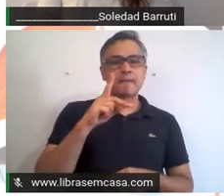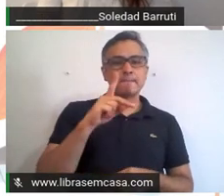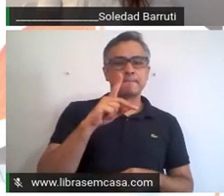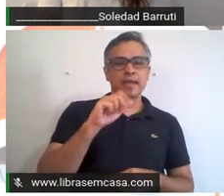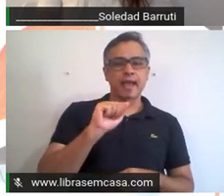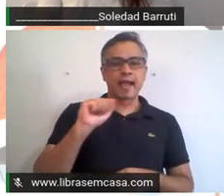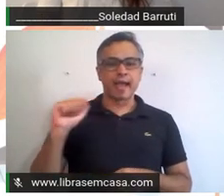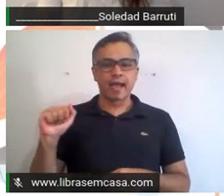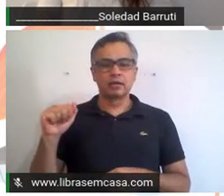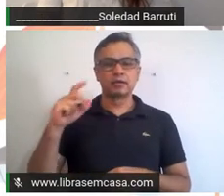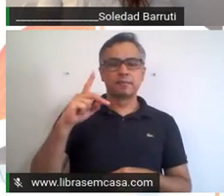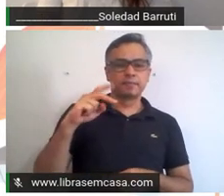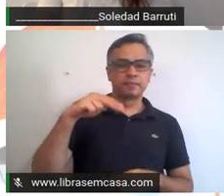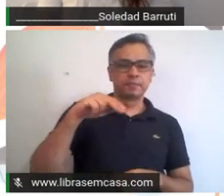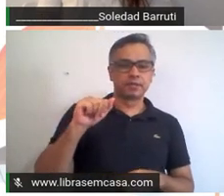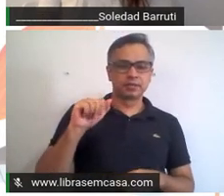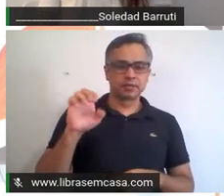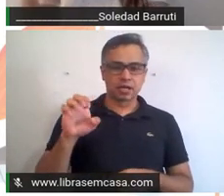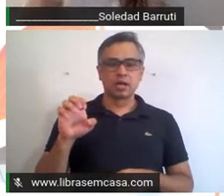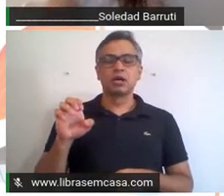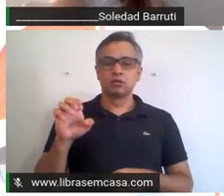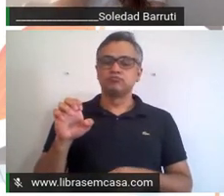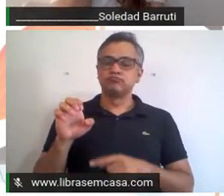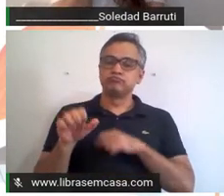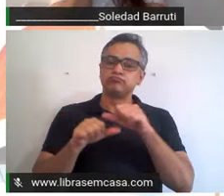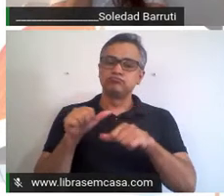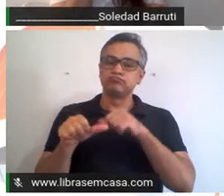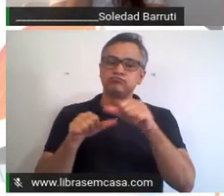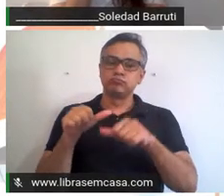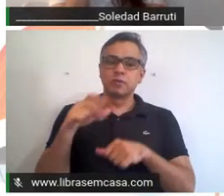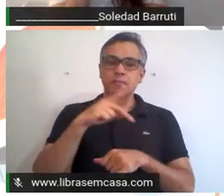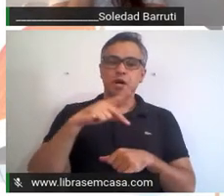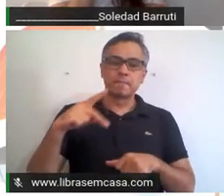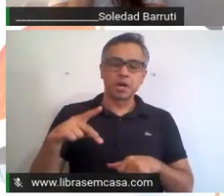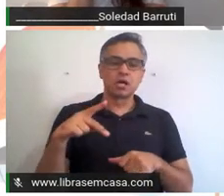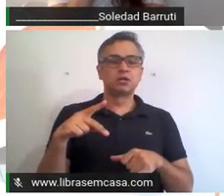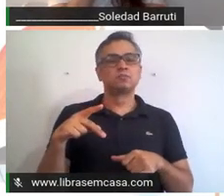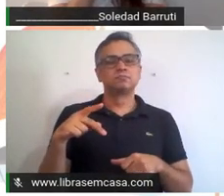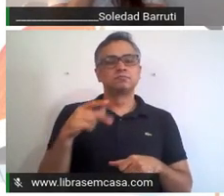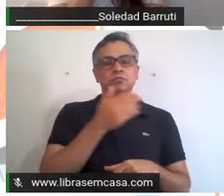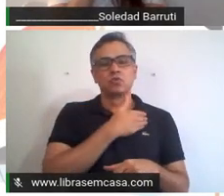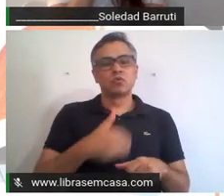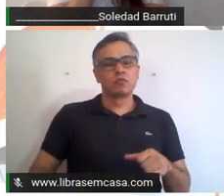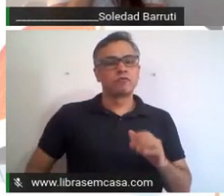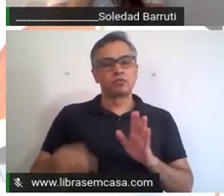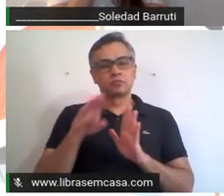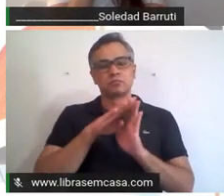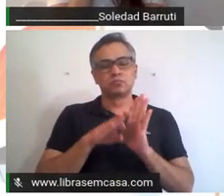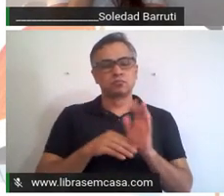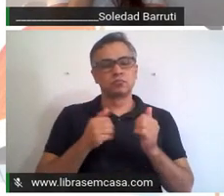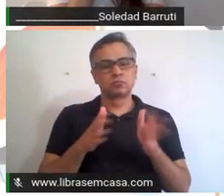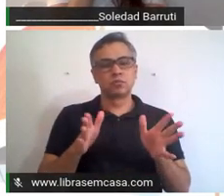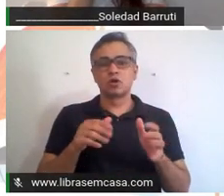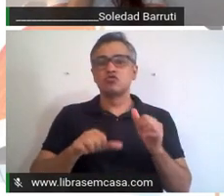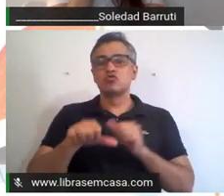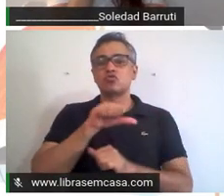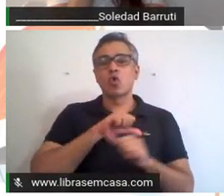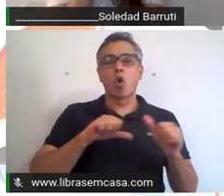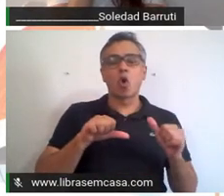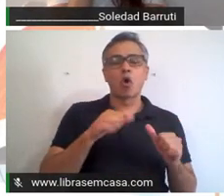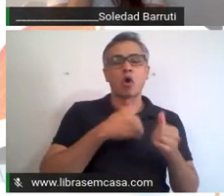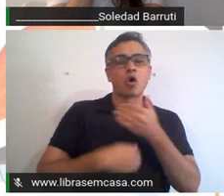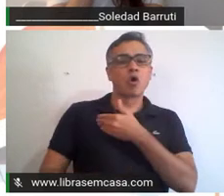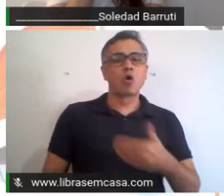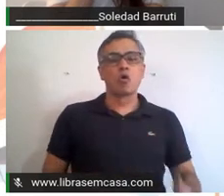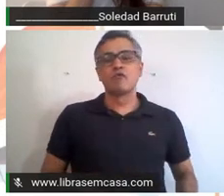em políticas públicas em sua plenitude, como não ficar à mercê das trocas de governo, né, e isso casa bem agora